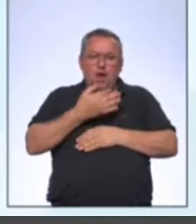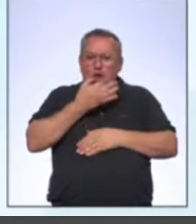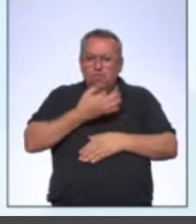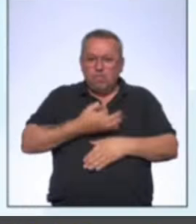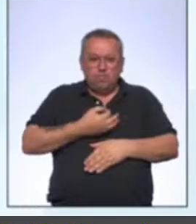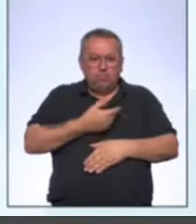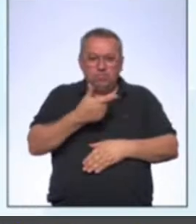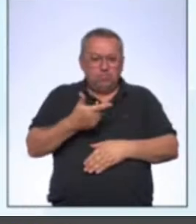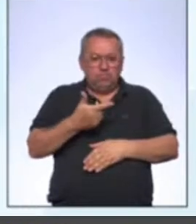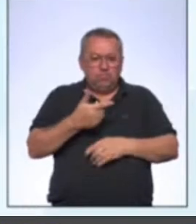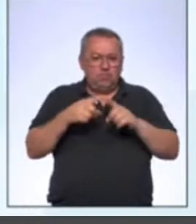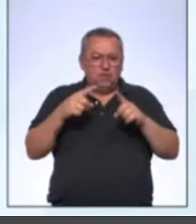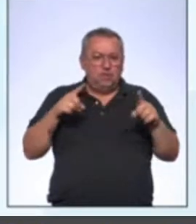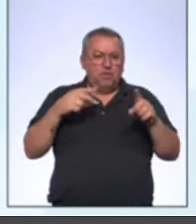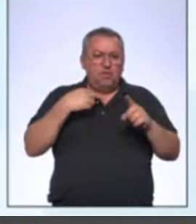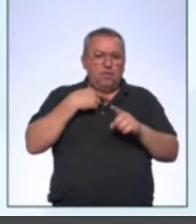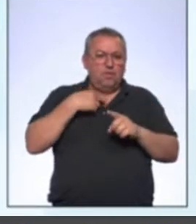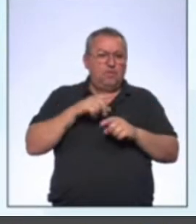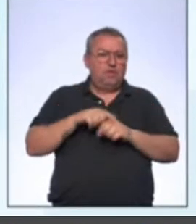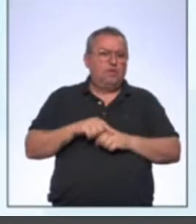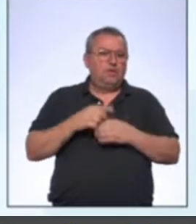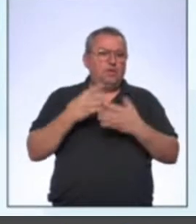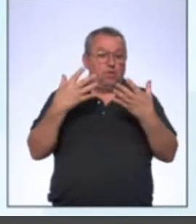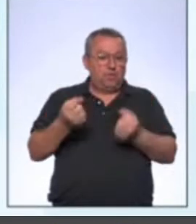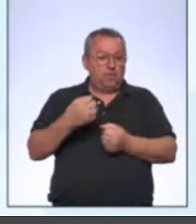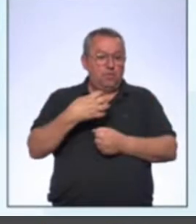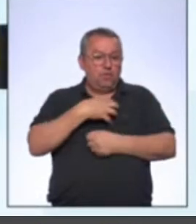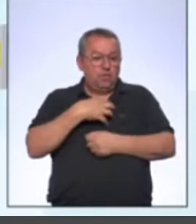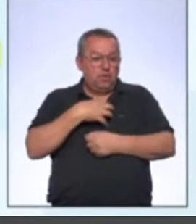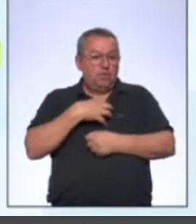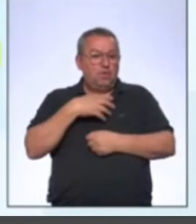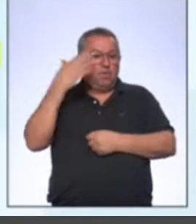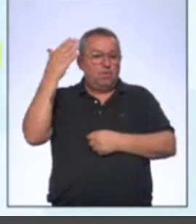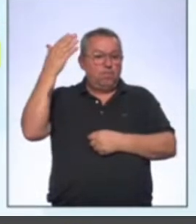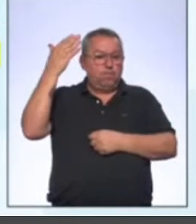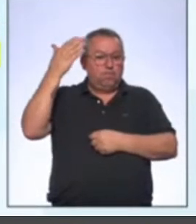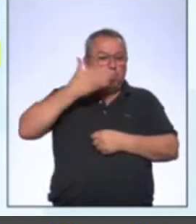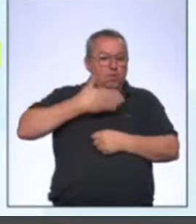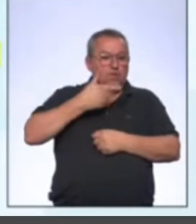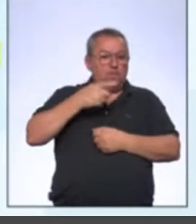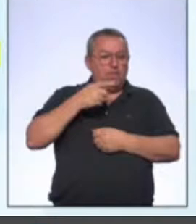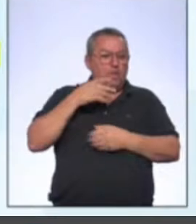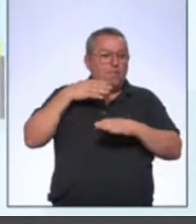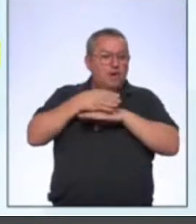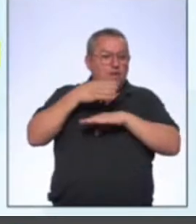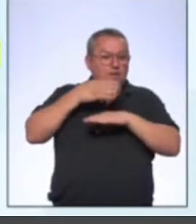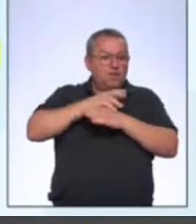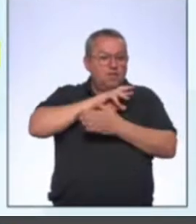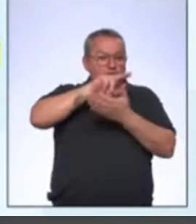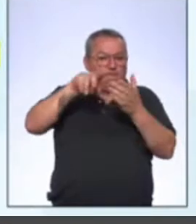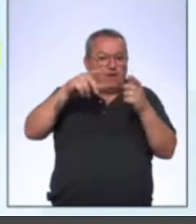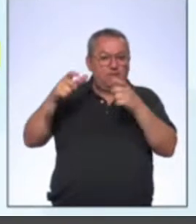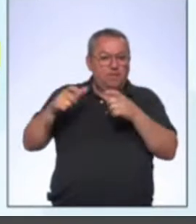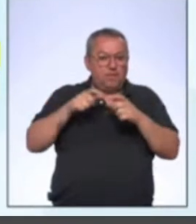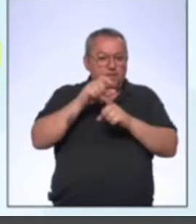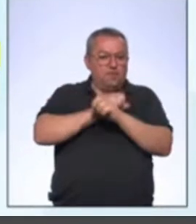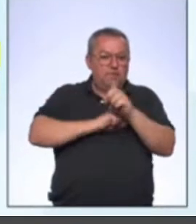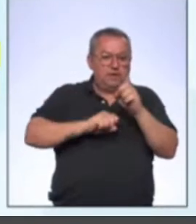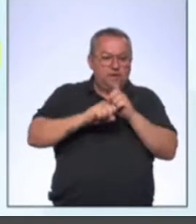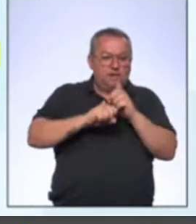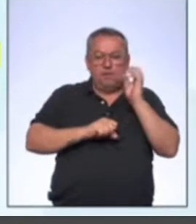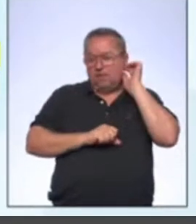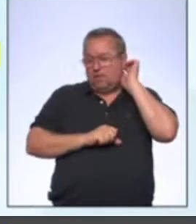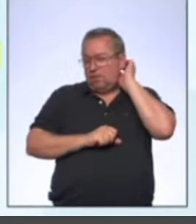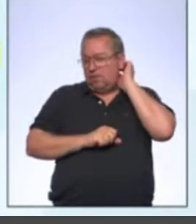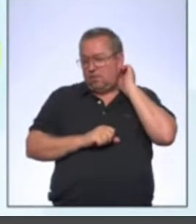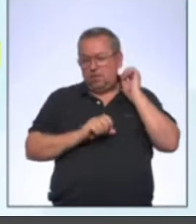né? Então também não poderia ser essa. Ela está no texto? Tá, mas ela não é o tema do texto. Ela é mais uma